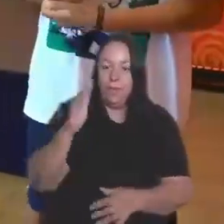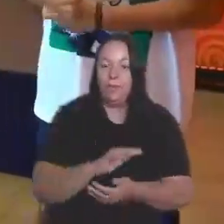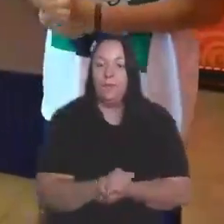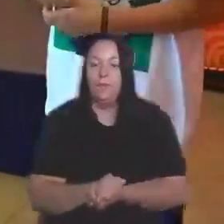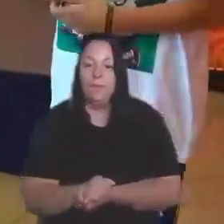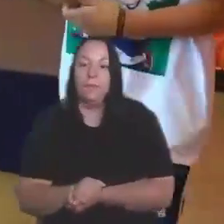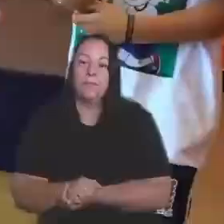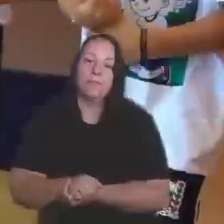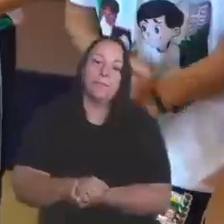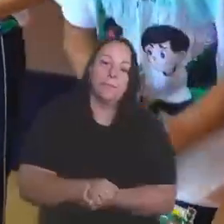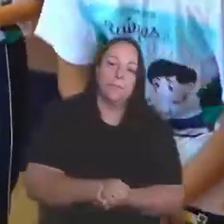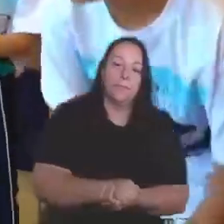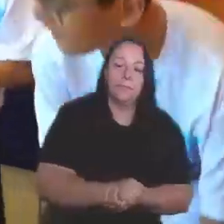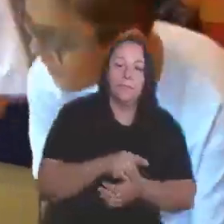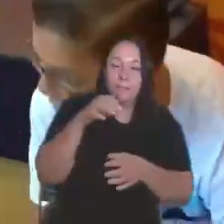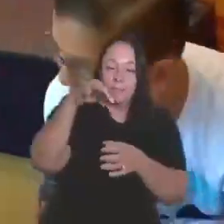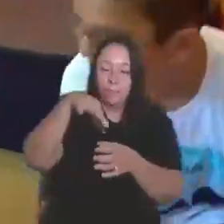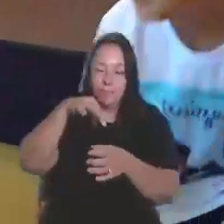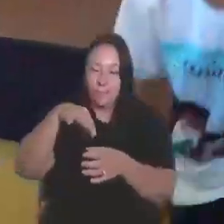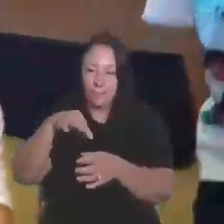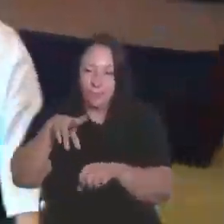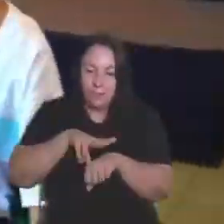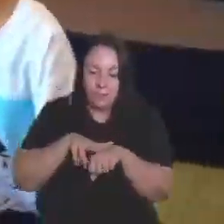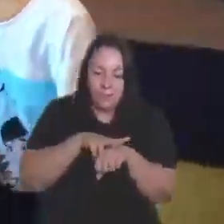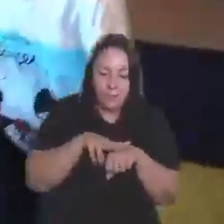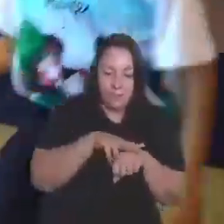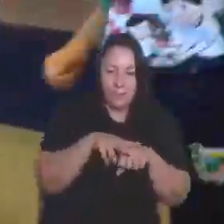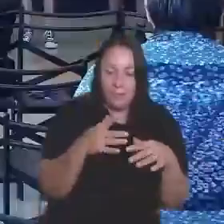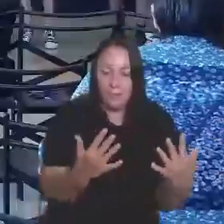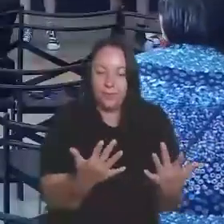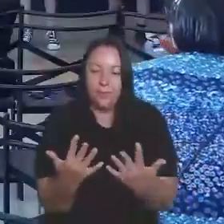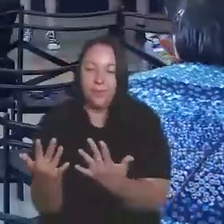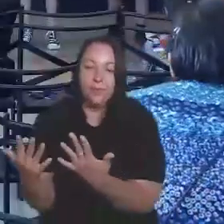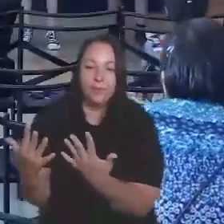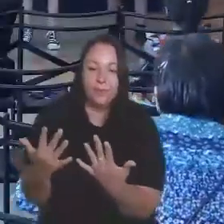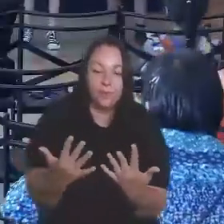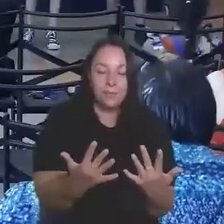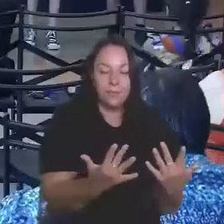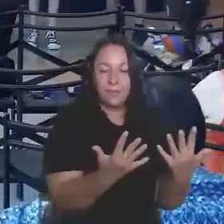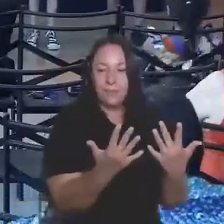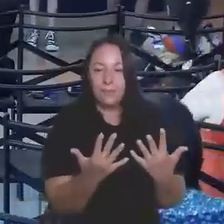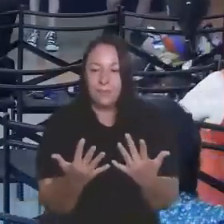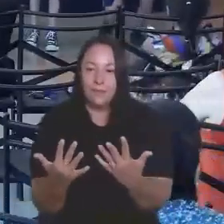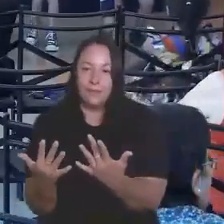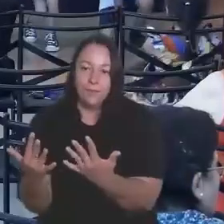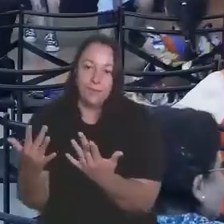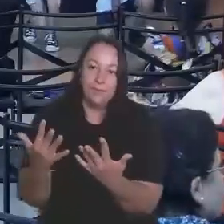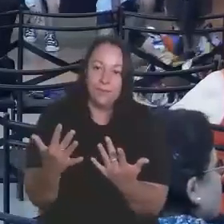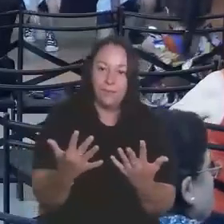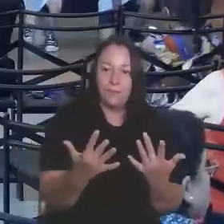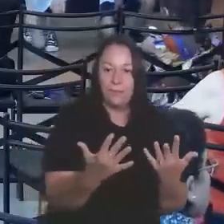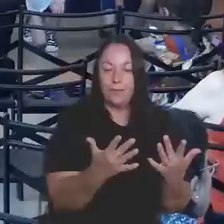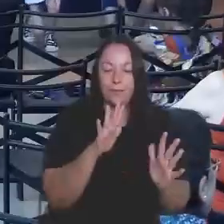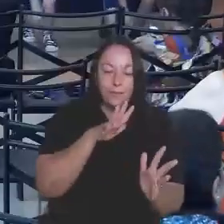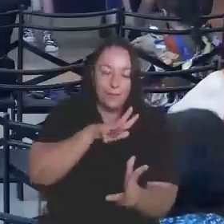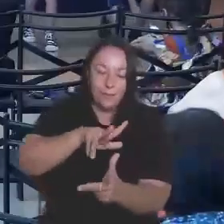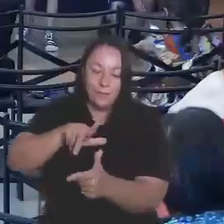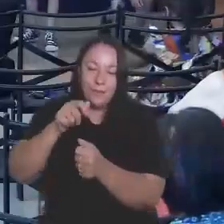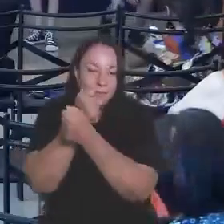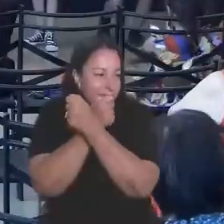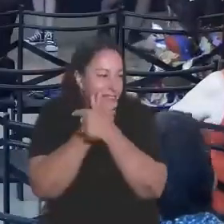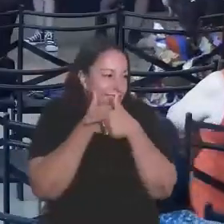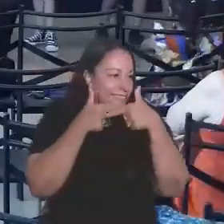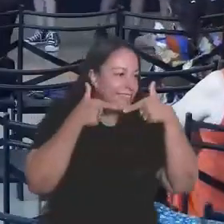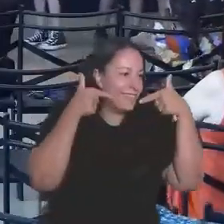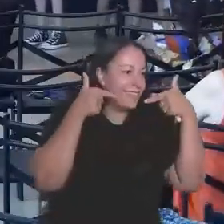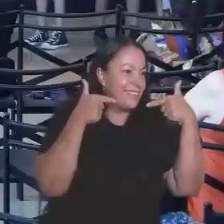valor. Vamos semear o verde por aí, com cada mudinho o mundo sorrir.